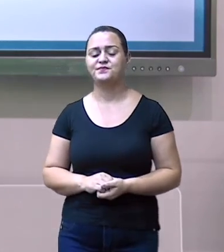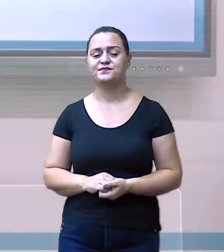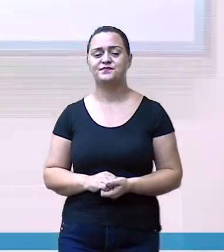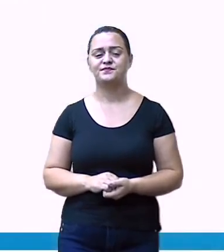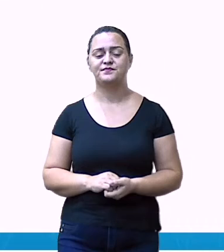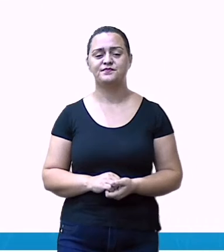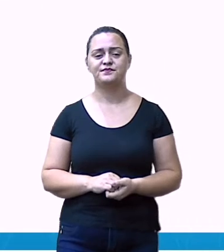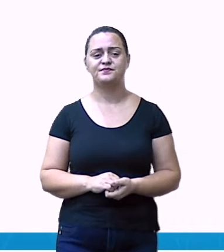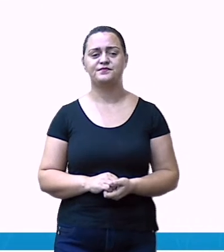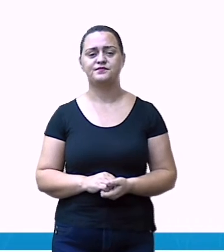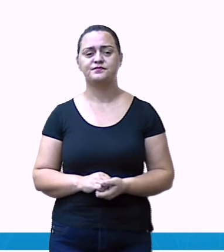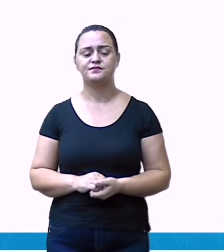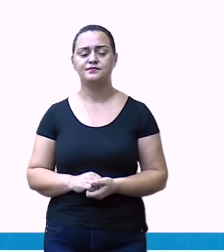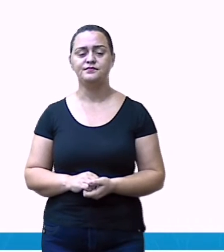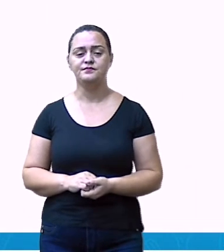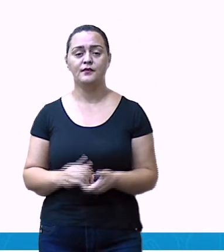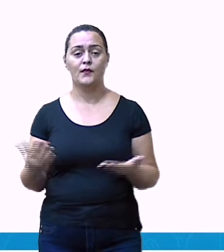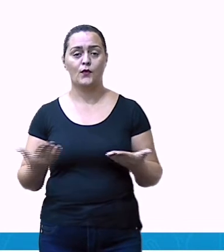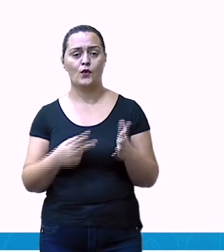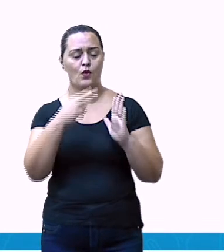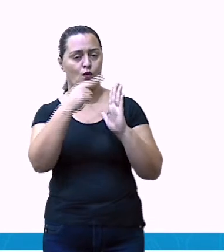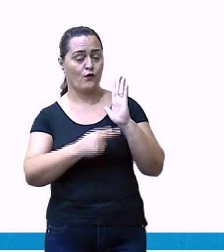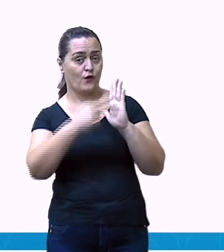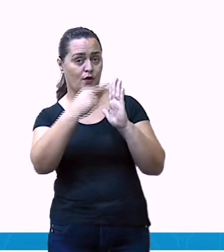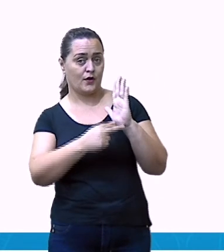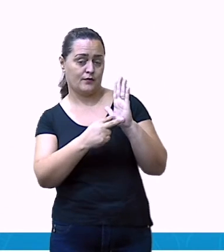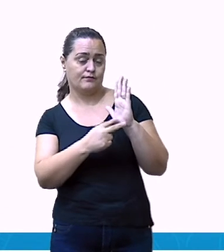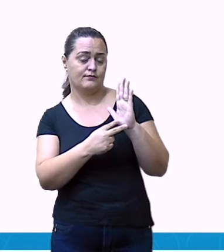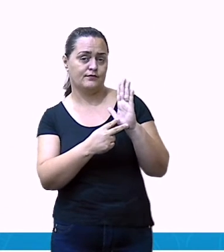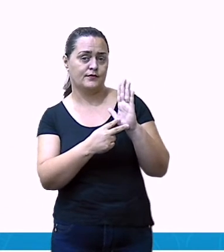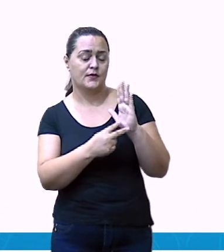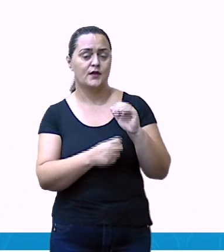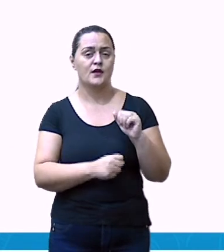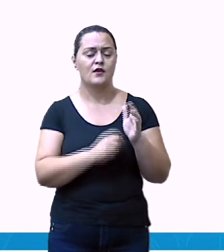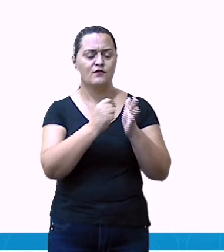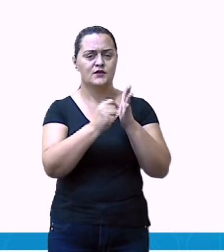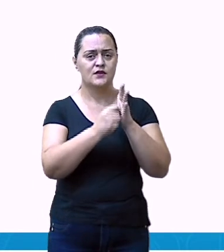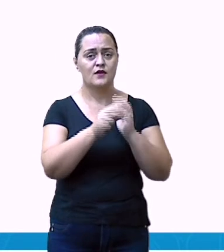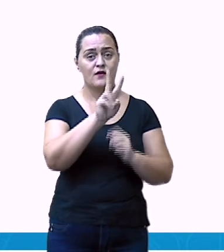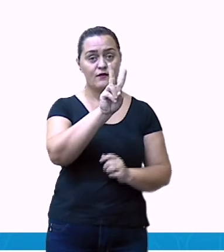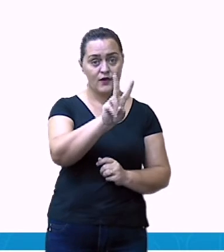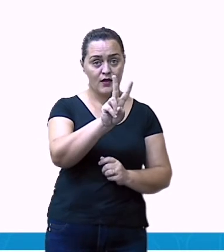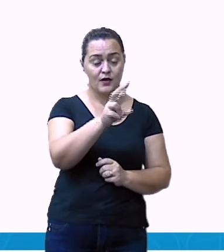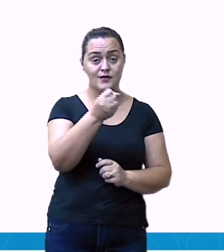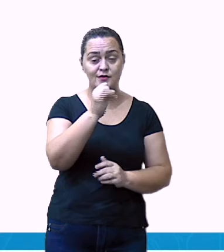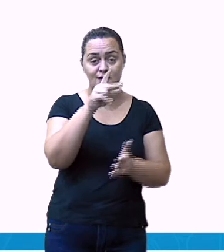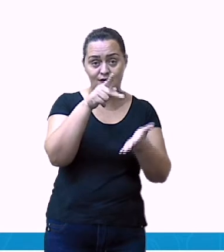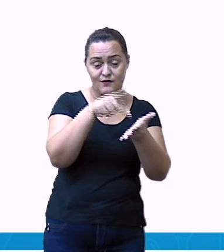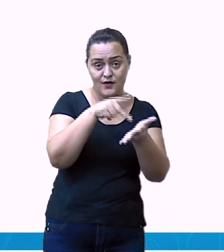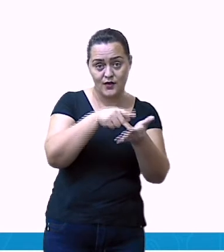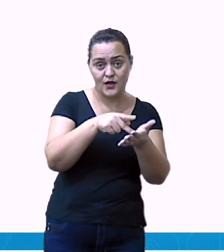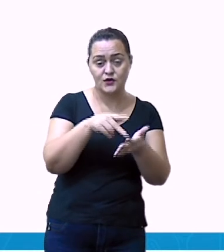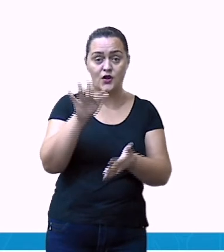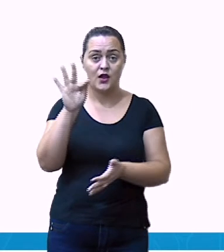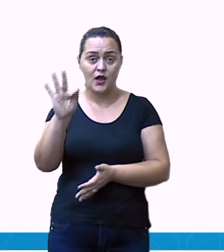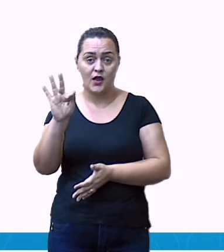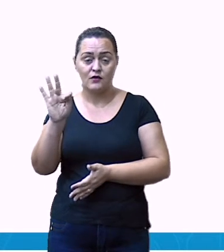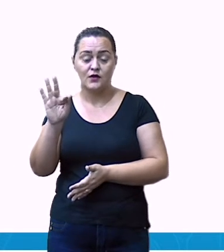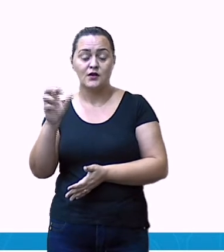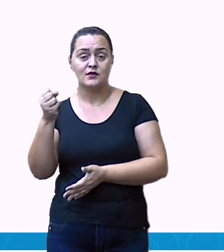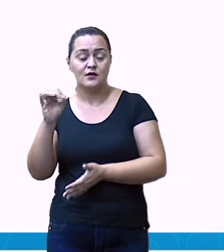3. Leias afirmativas. Coloque V se for verdadeiro ou F se for falso.